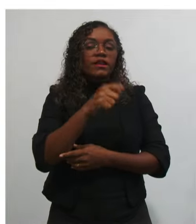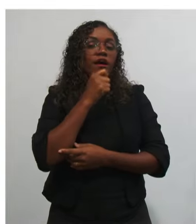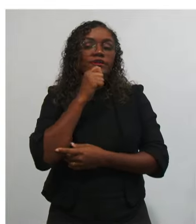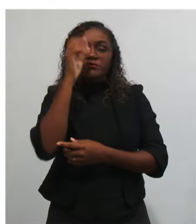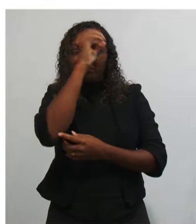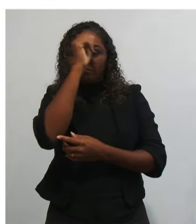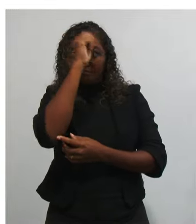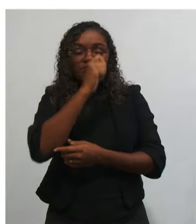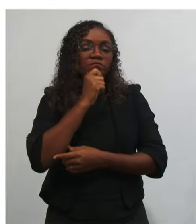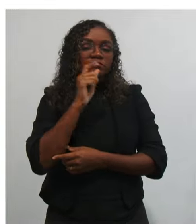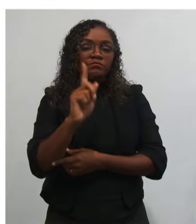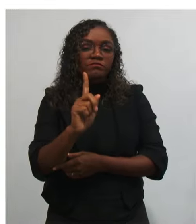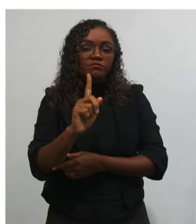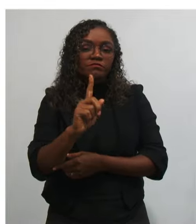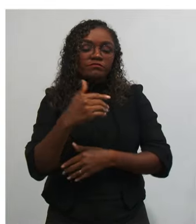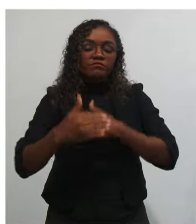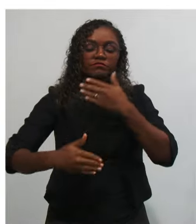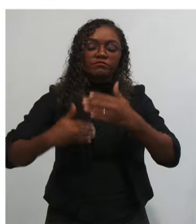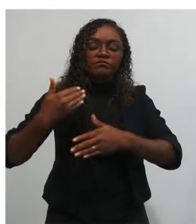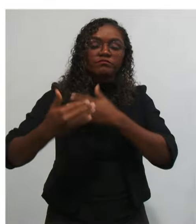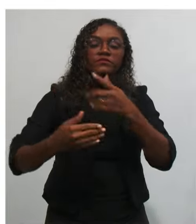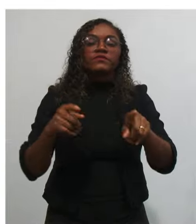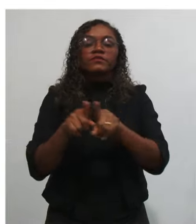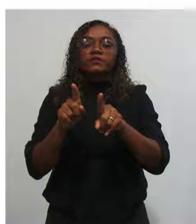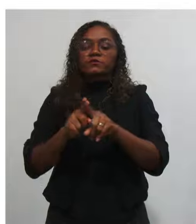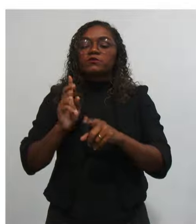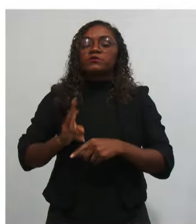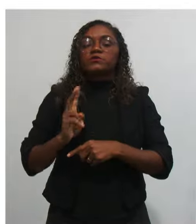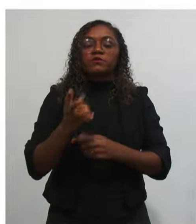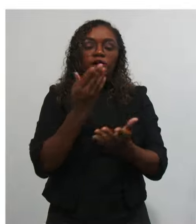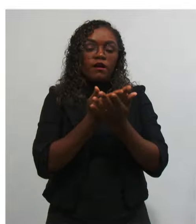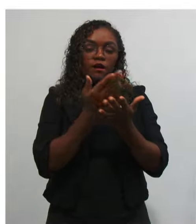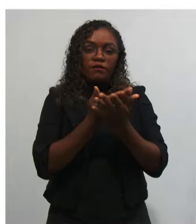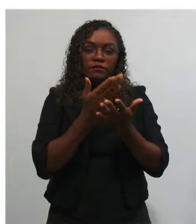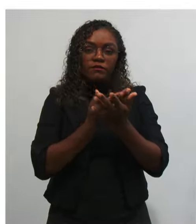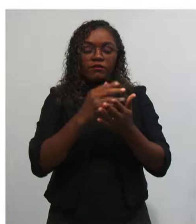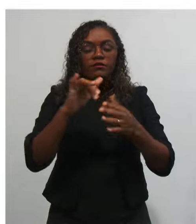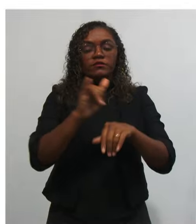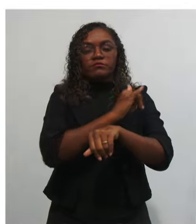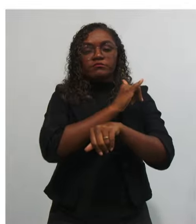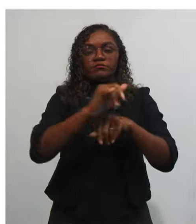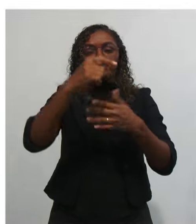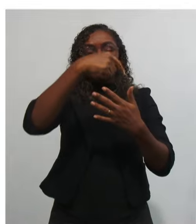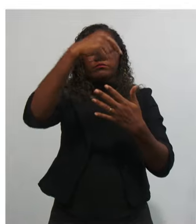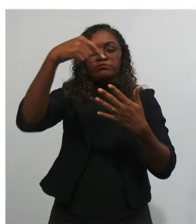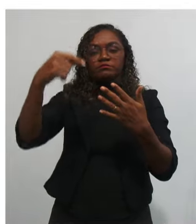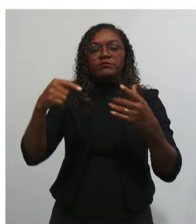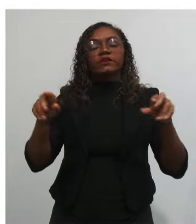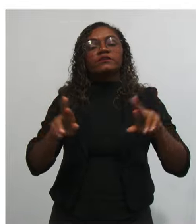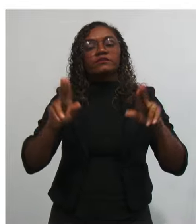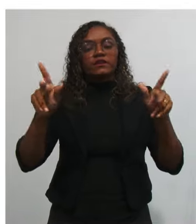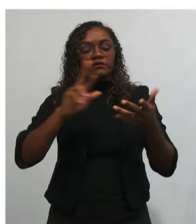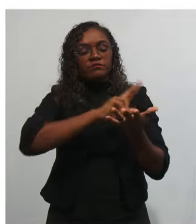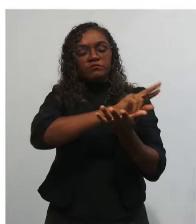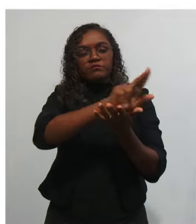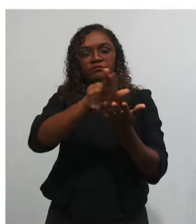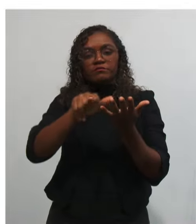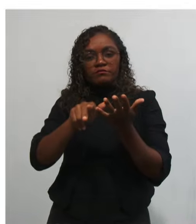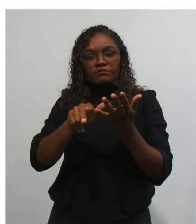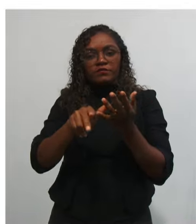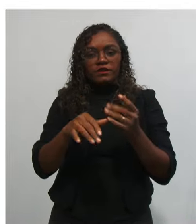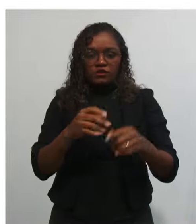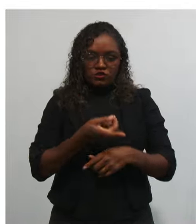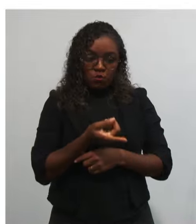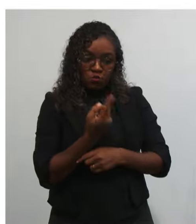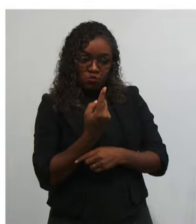realizar continu ente ao longo das aulas por meio de diversos instrumentos já comentei sobre isso que um instrumento ele